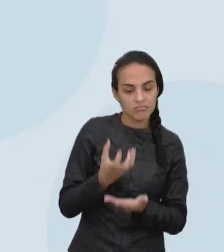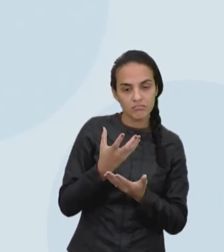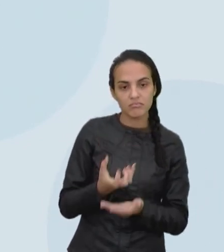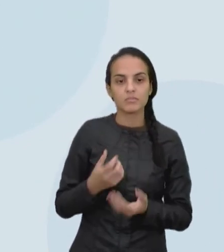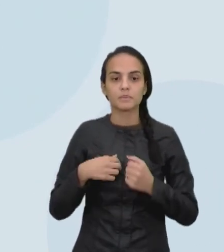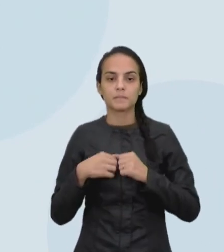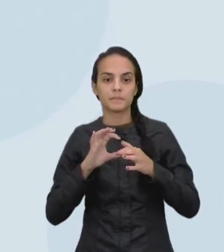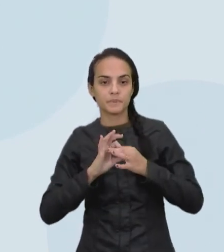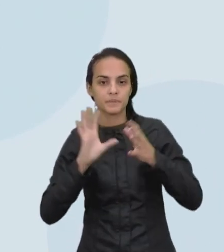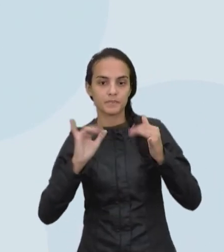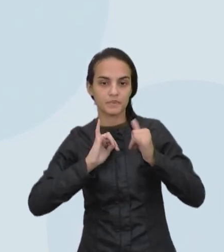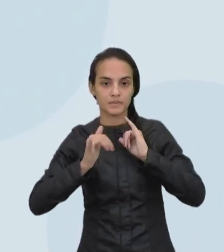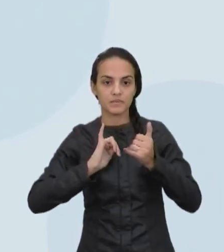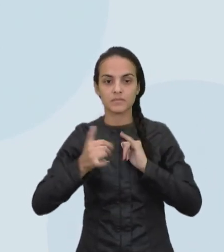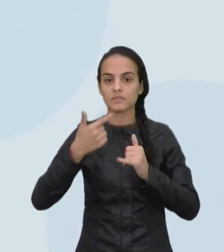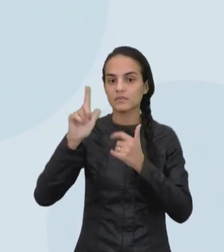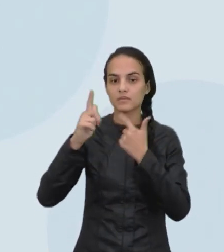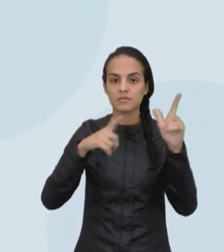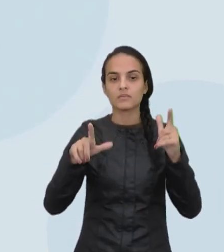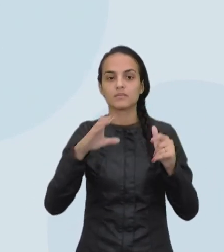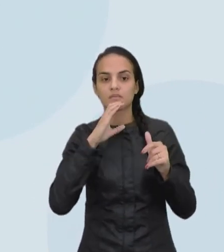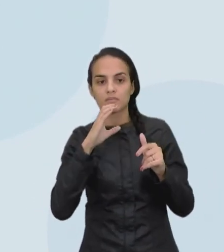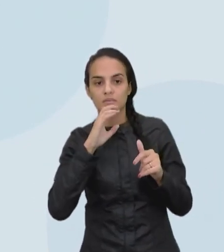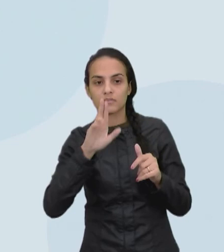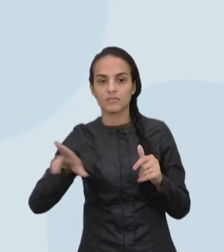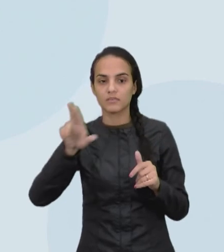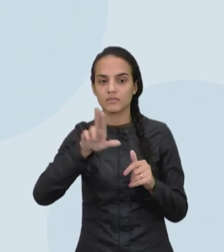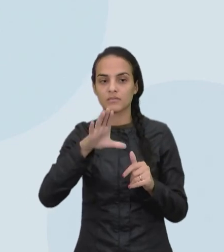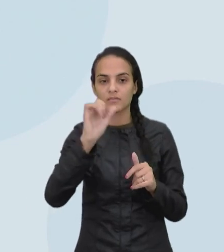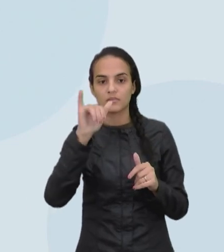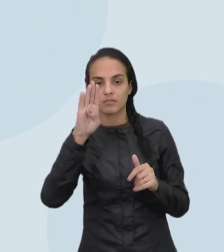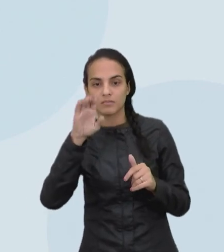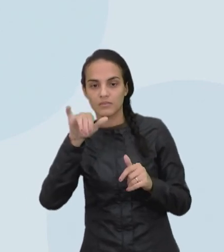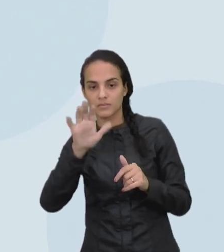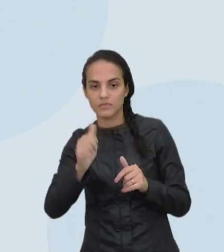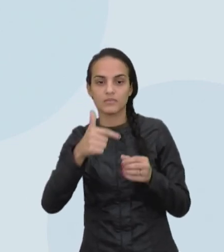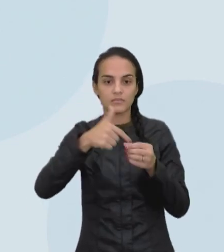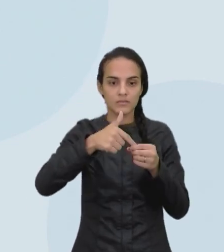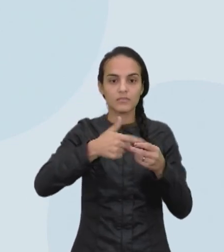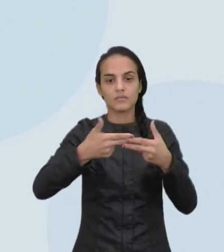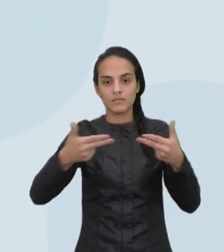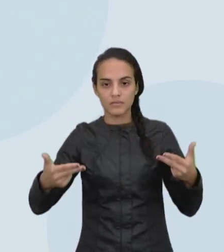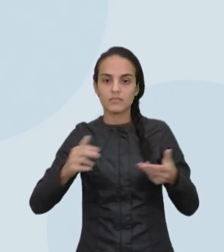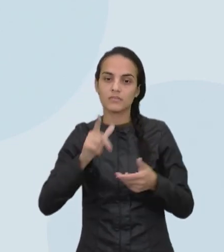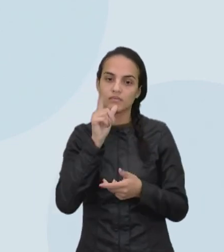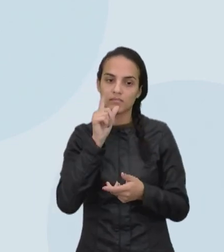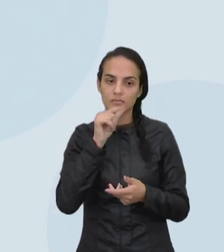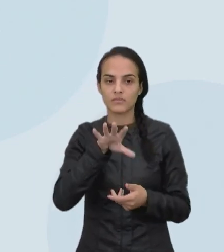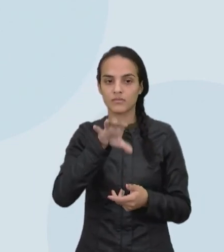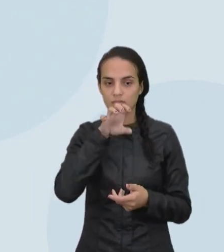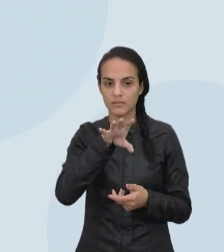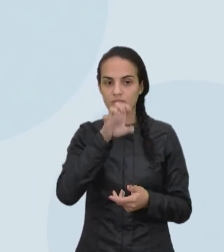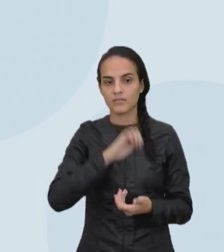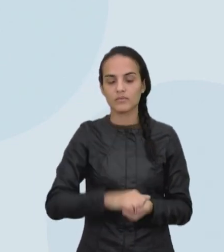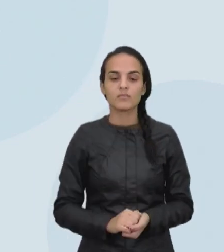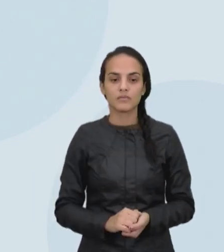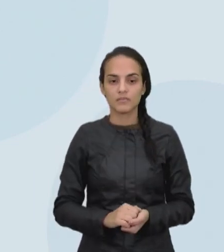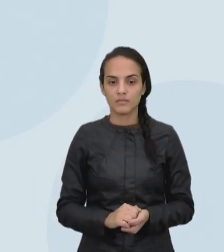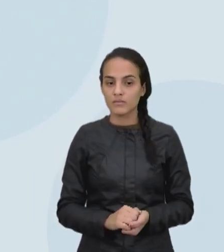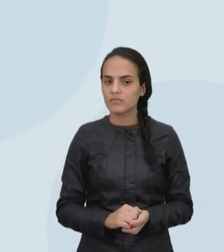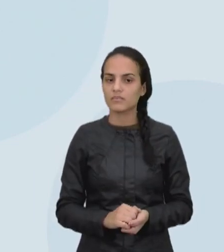liberação dessa energia de outras formas. Calor, uso de carboidratos, combustíveis e etc. Além de água e oxigênio.